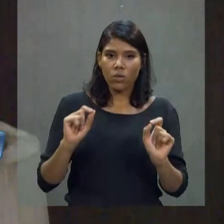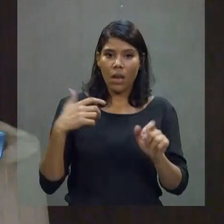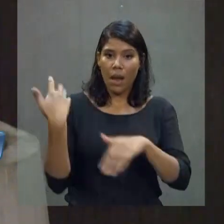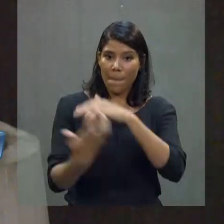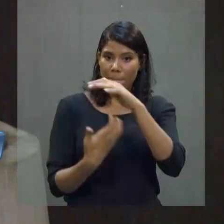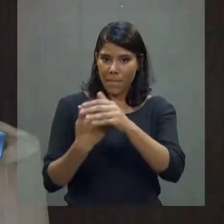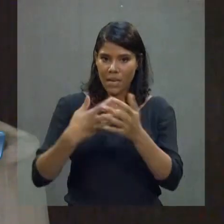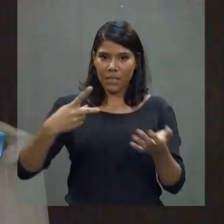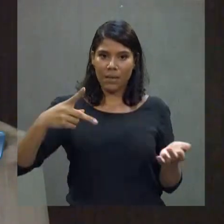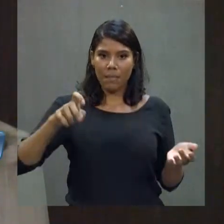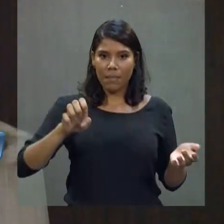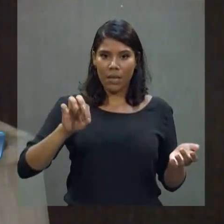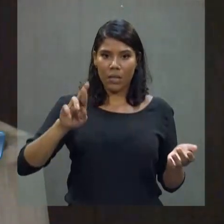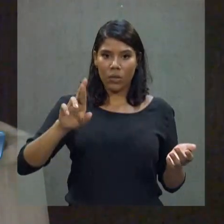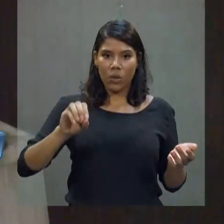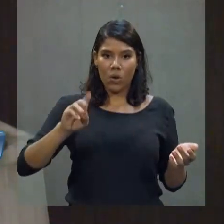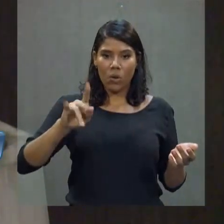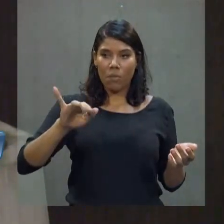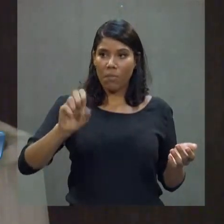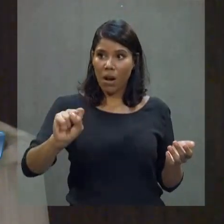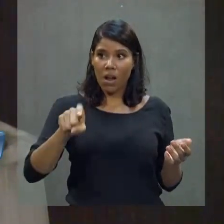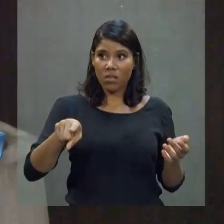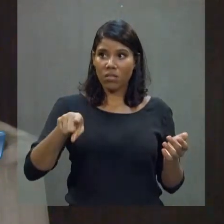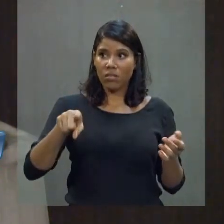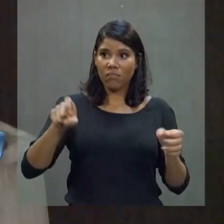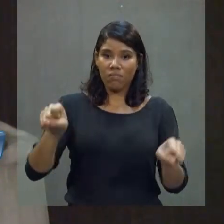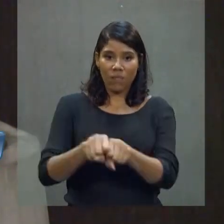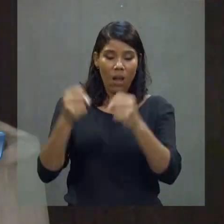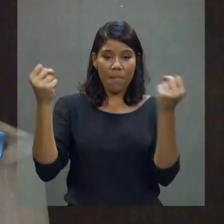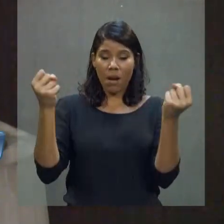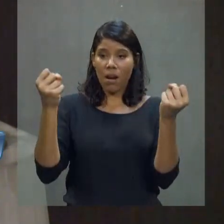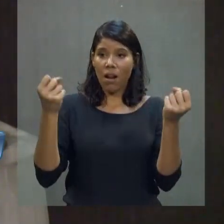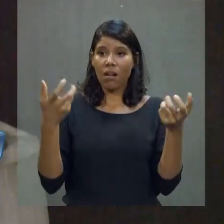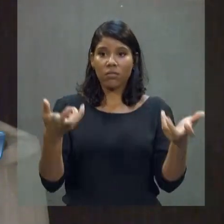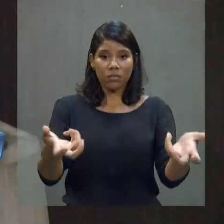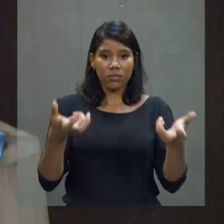ativo, nossa principal infraestrutura de energia,